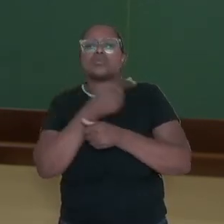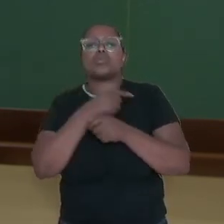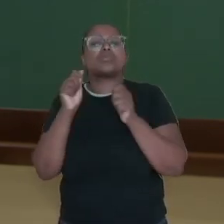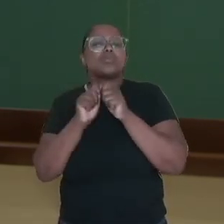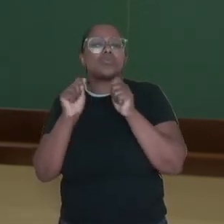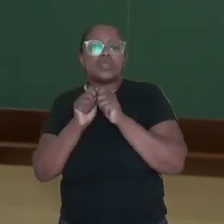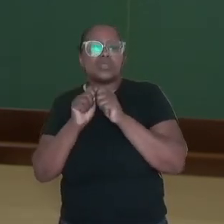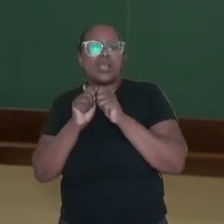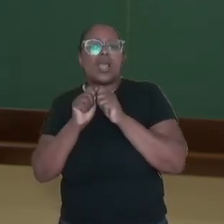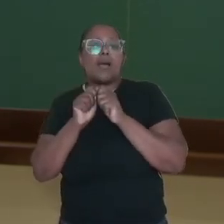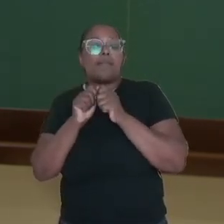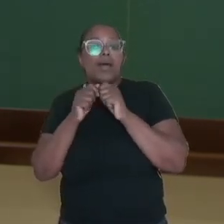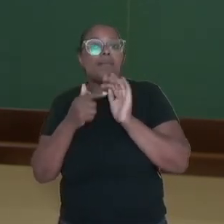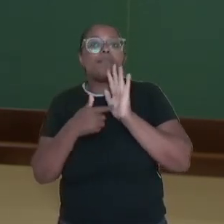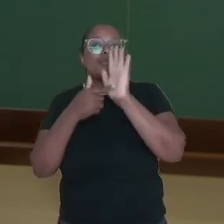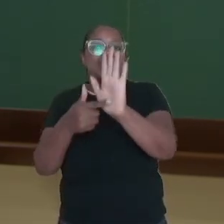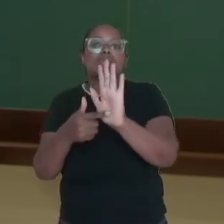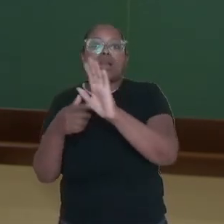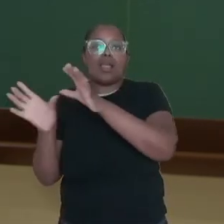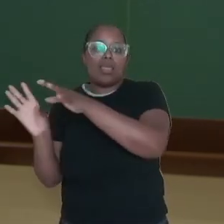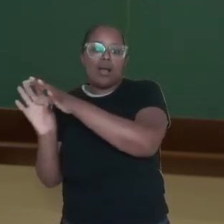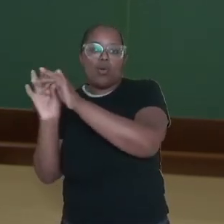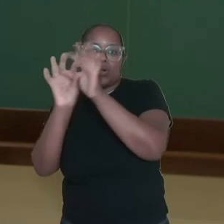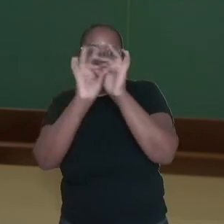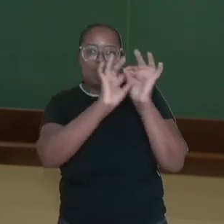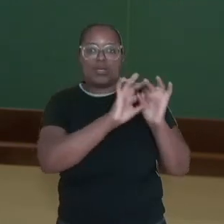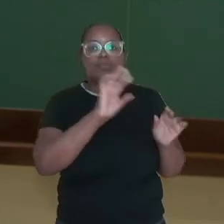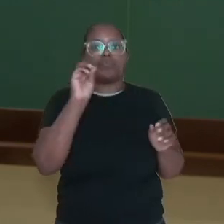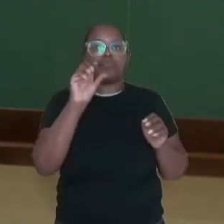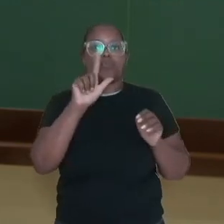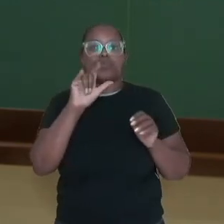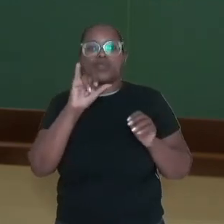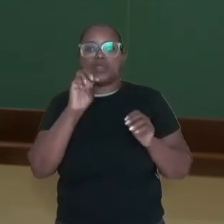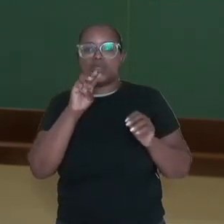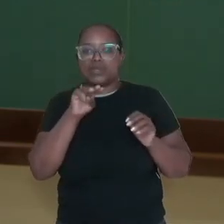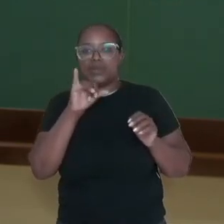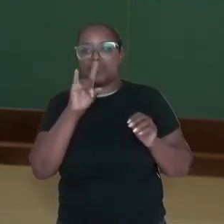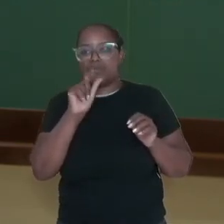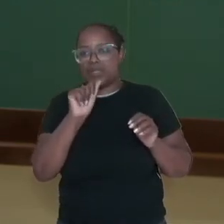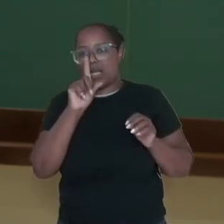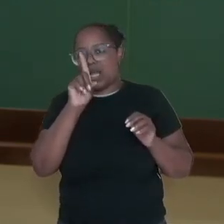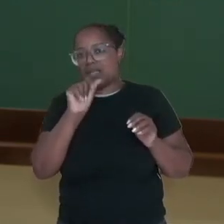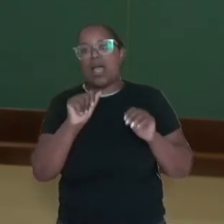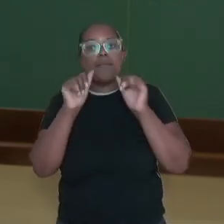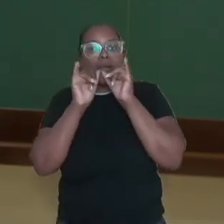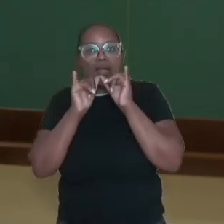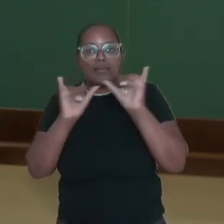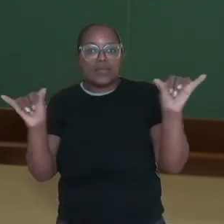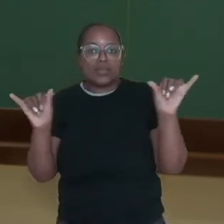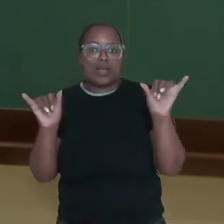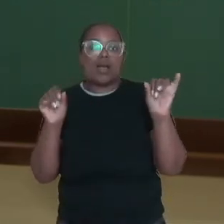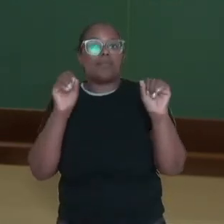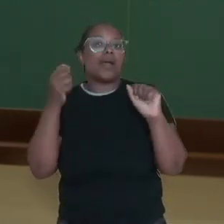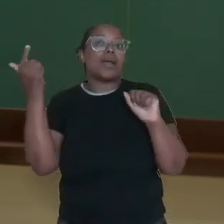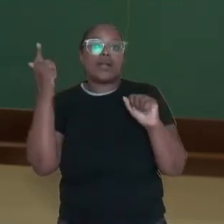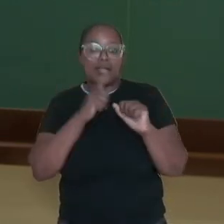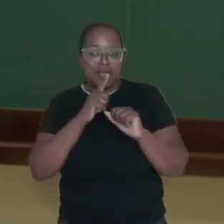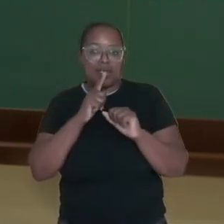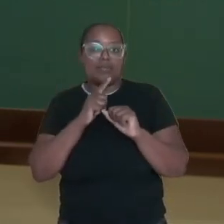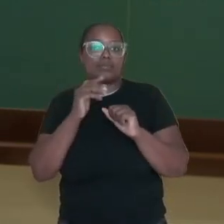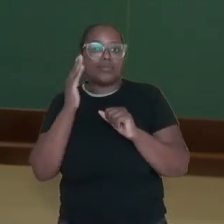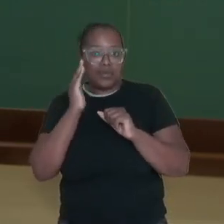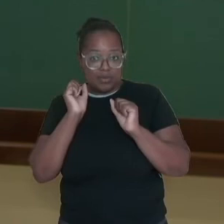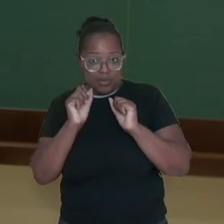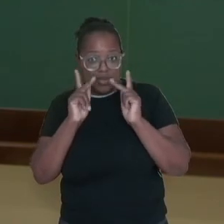esportes olímpicos, né? Para a Olimpíada? Você vai pensar numa campanha para que esse jogo participe dos Jogos Olímpicos,